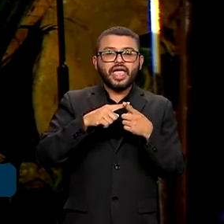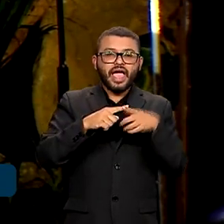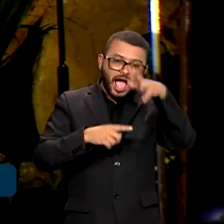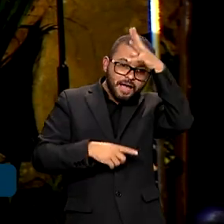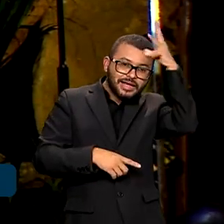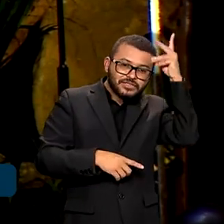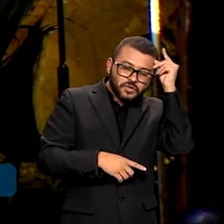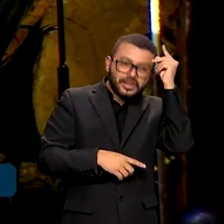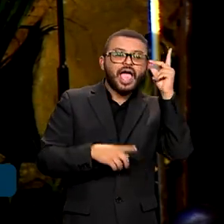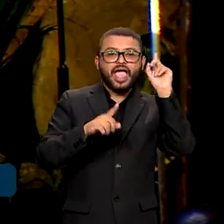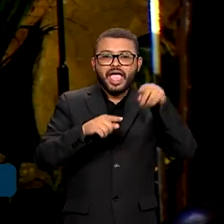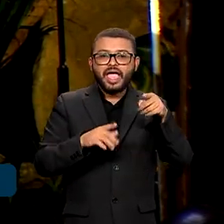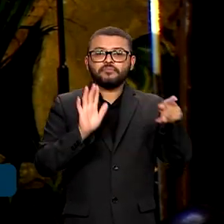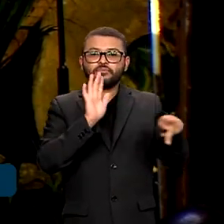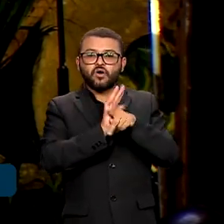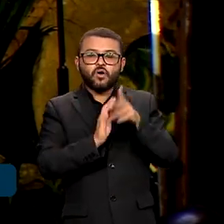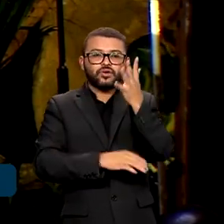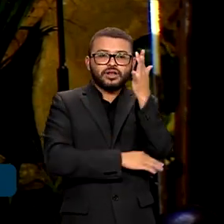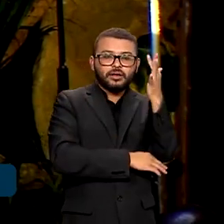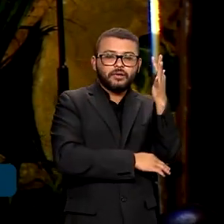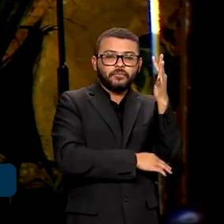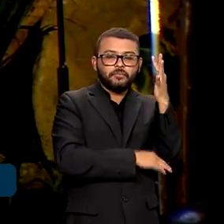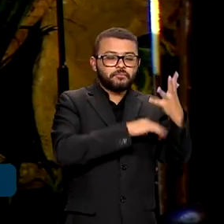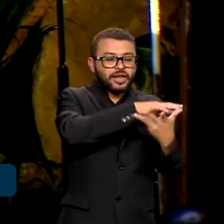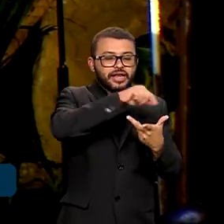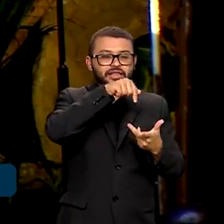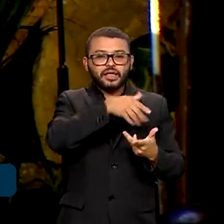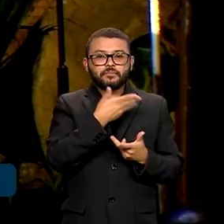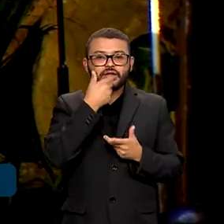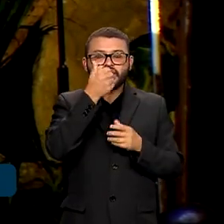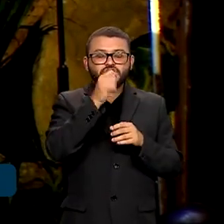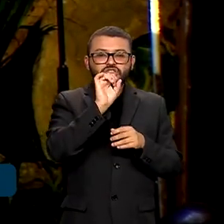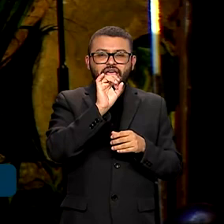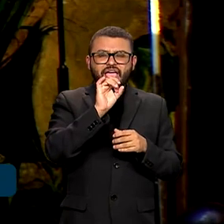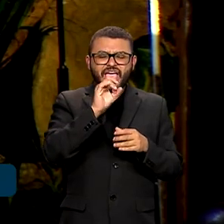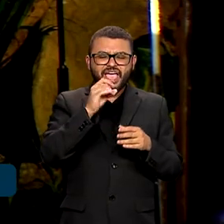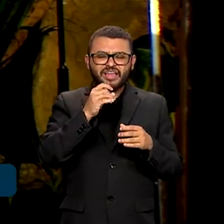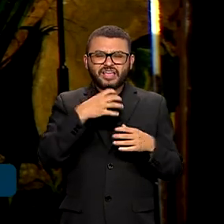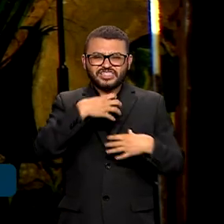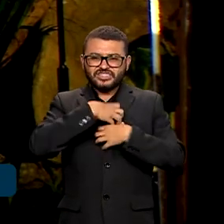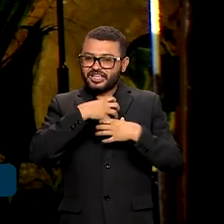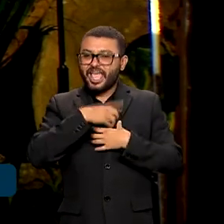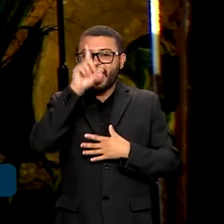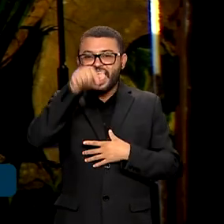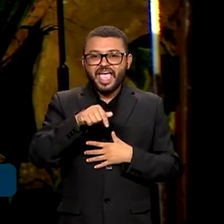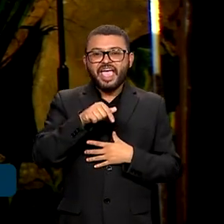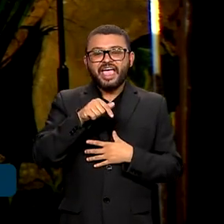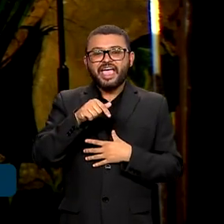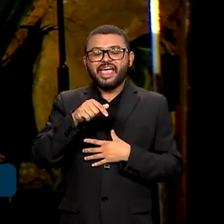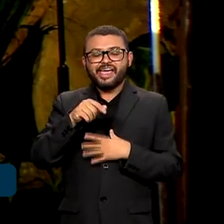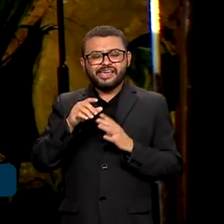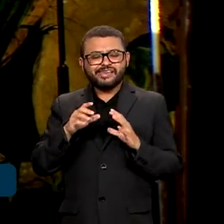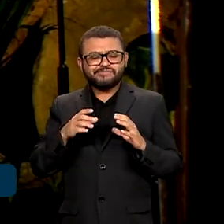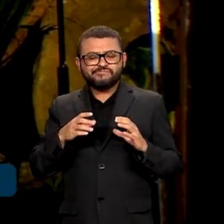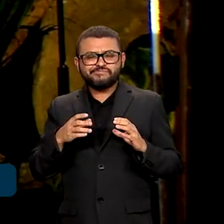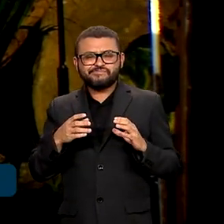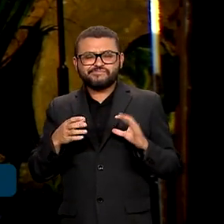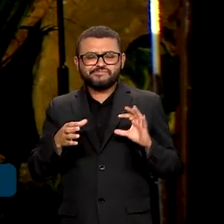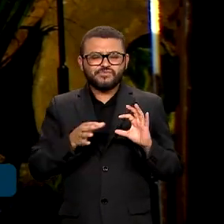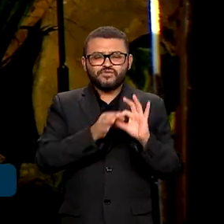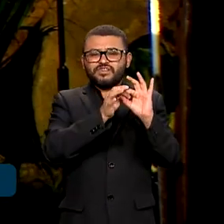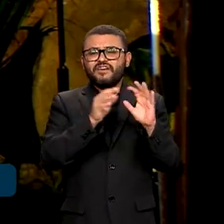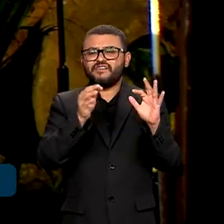ela é o pulmão do planeta. Ela não é o pulmão apenas, ela é o coração,